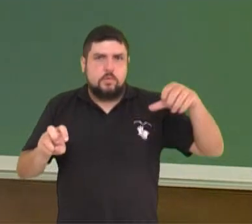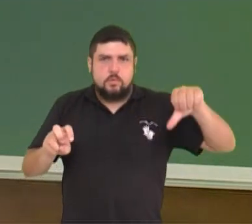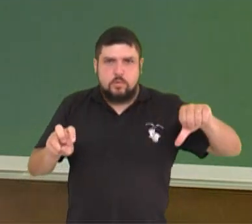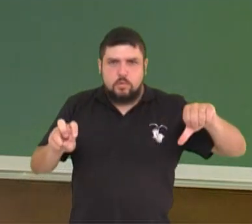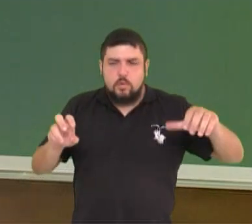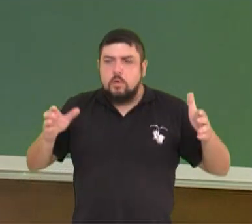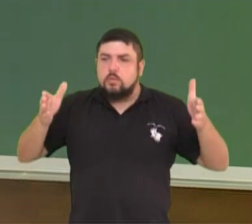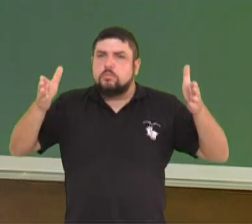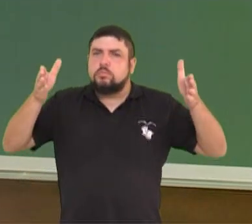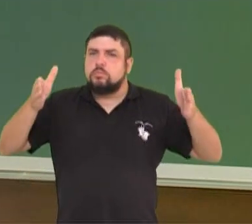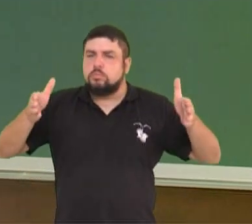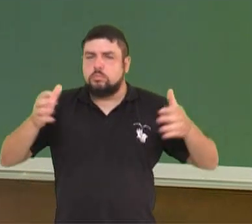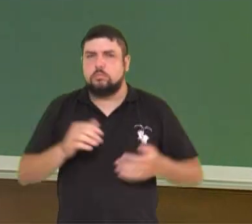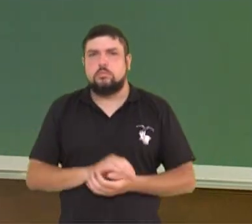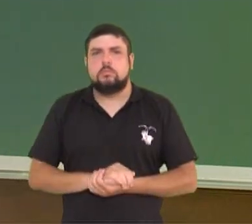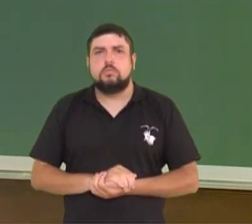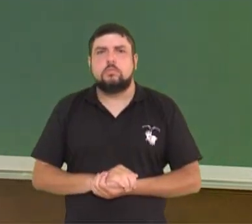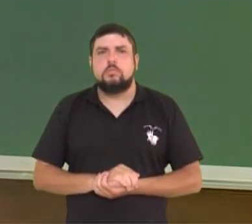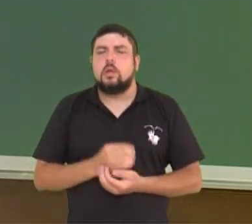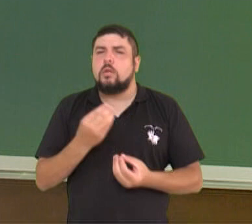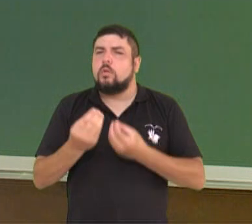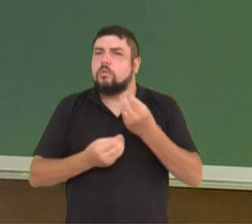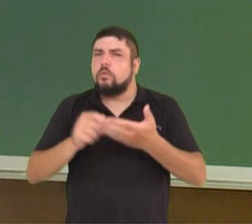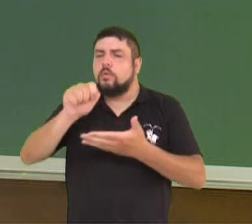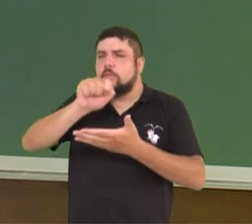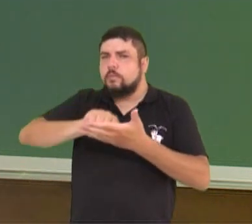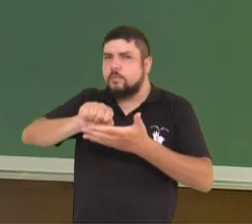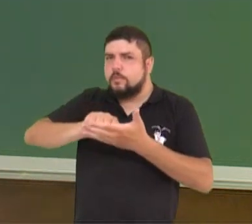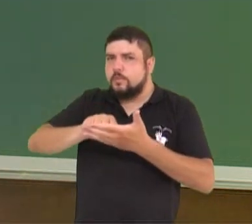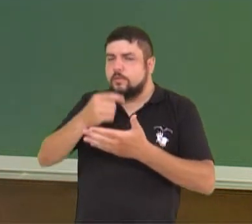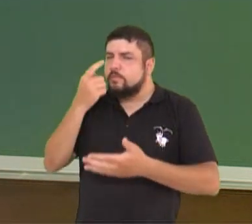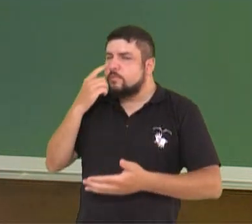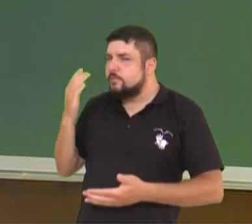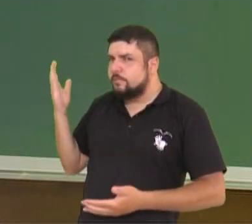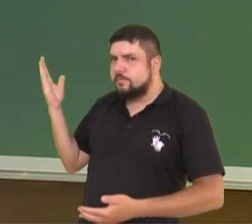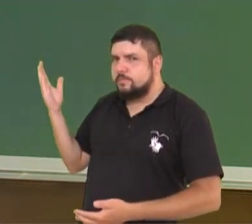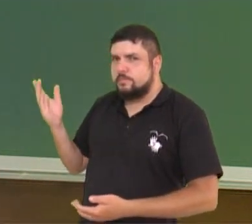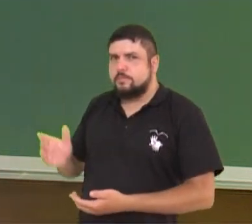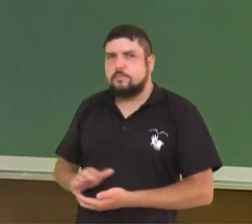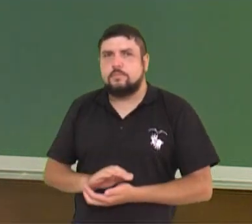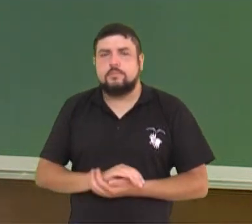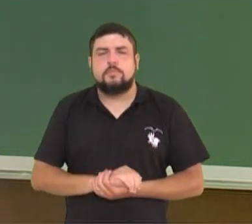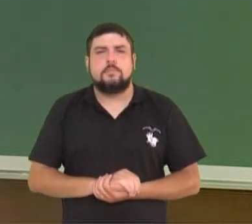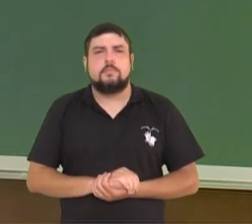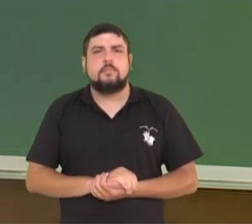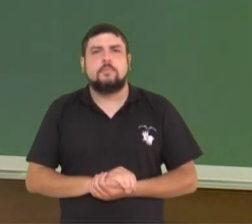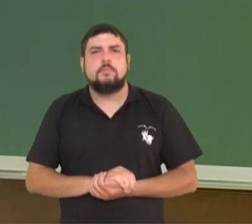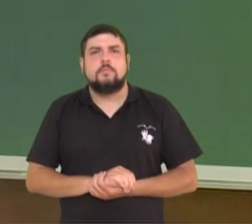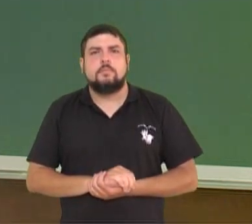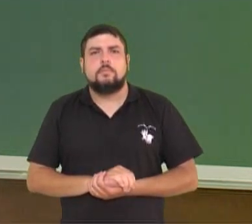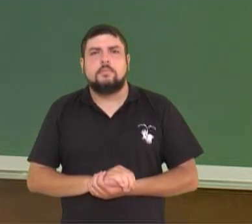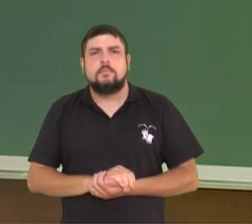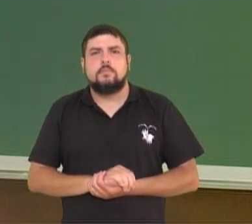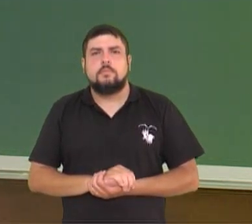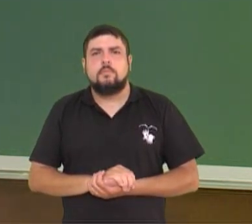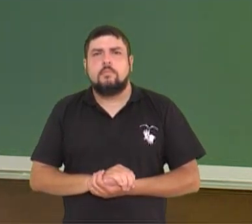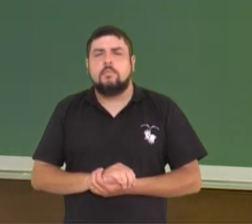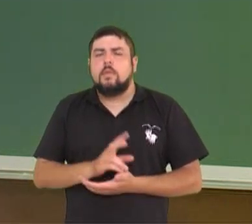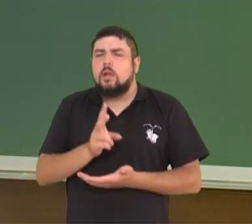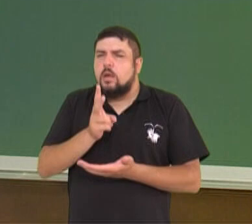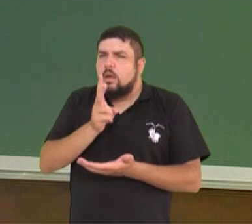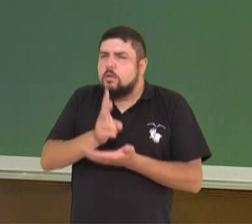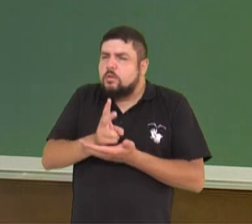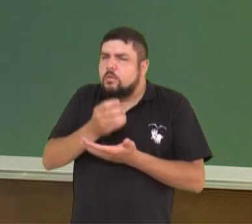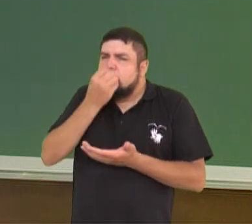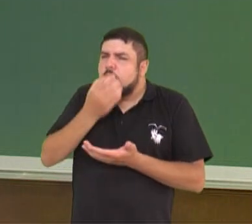até 105 graus Celsius. Então, eu marquei aqui o quê? A reta, tá? É sempre bom você colocar uma referência, tá? Então, sempre